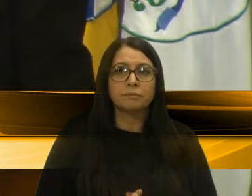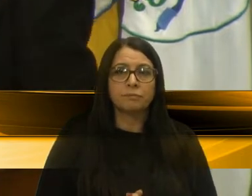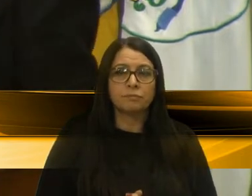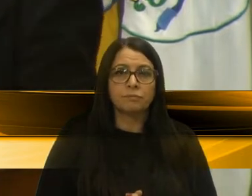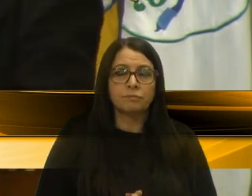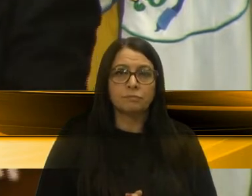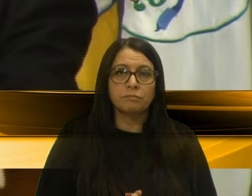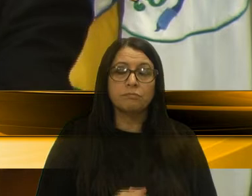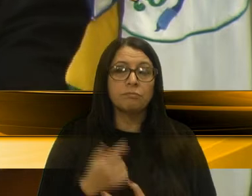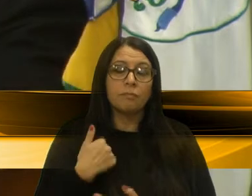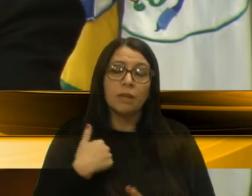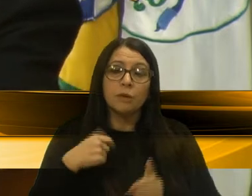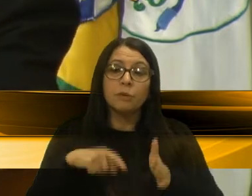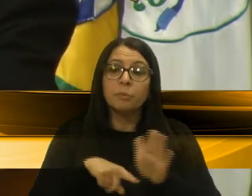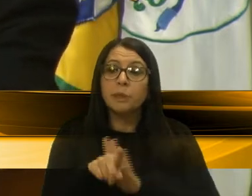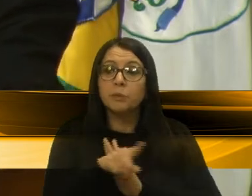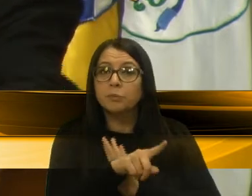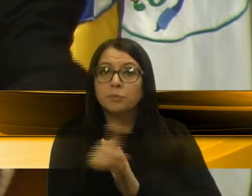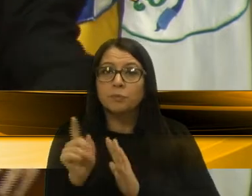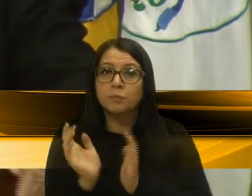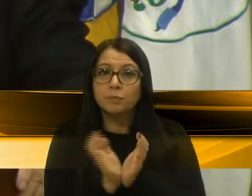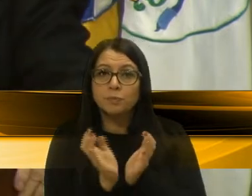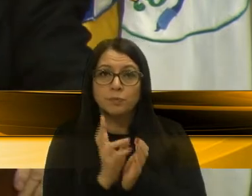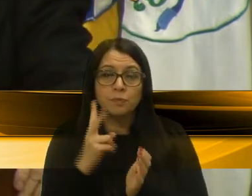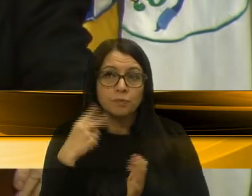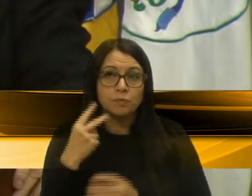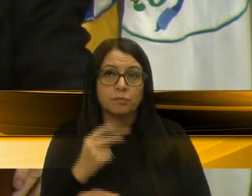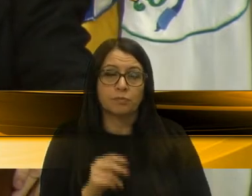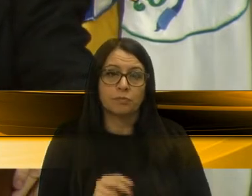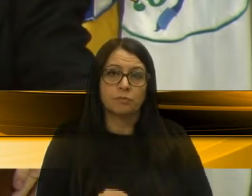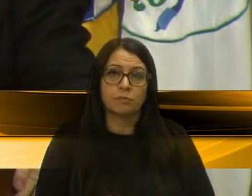E aí pergunto aos colegas vereadores,